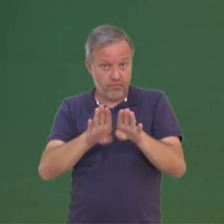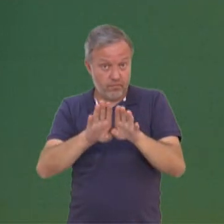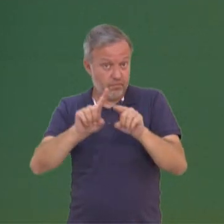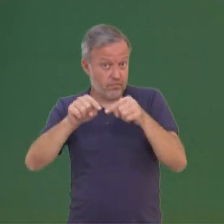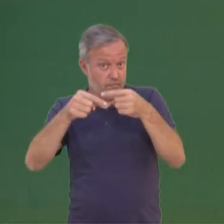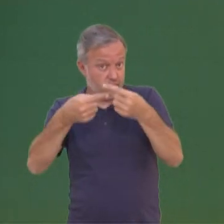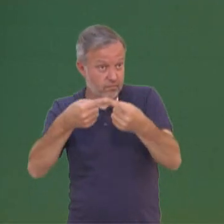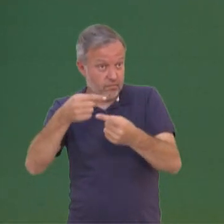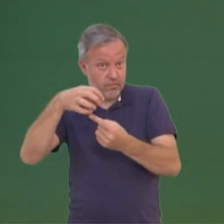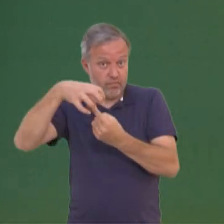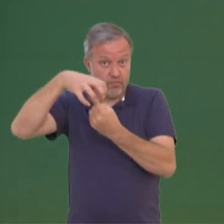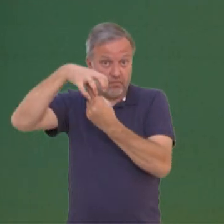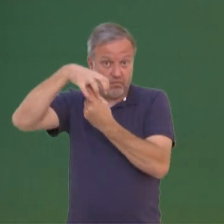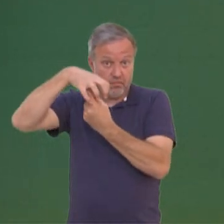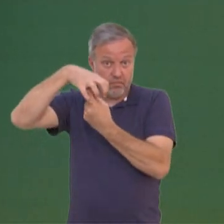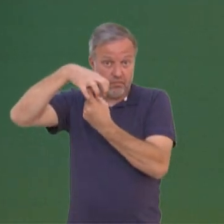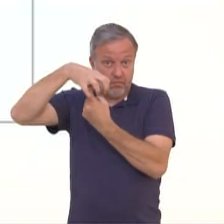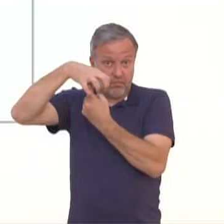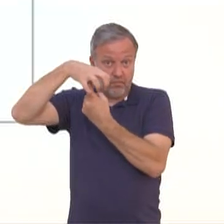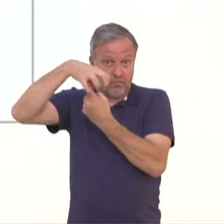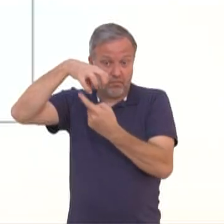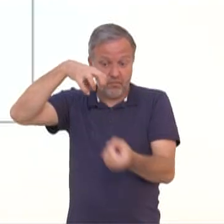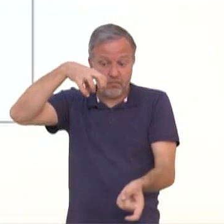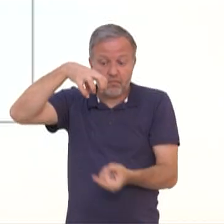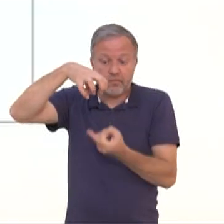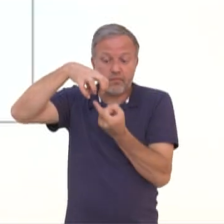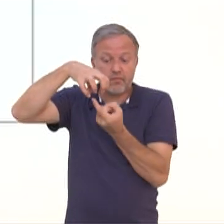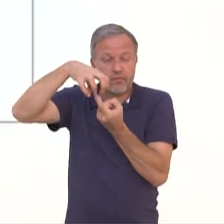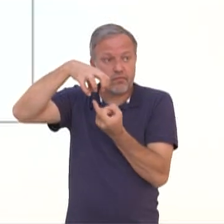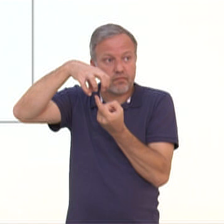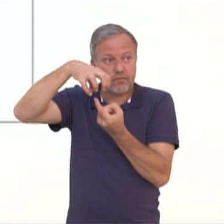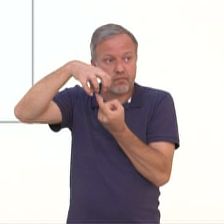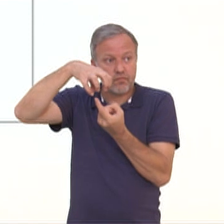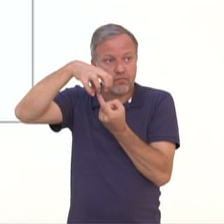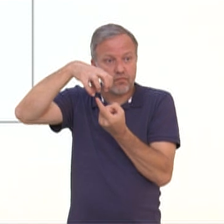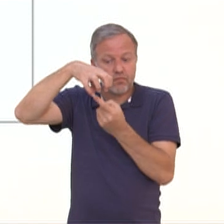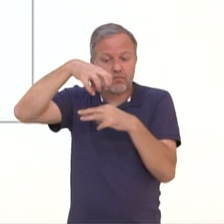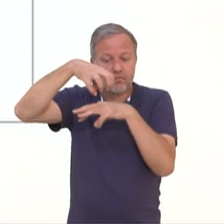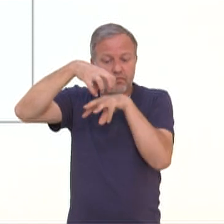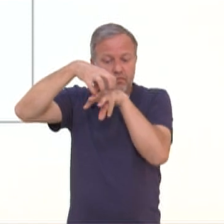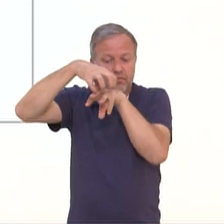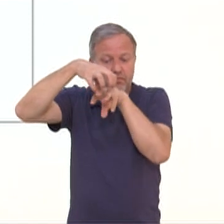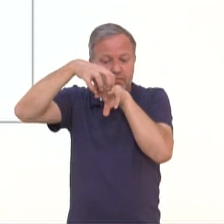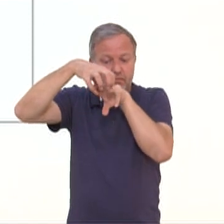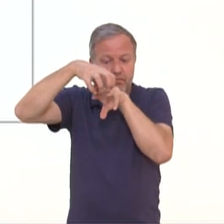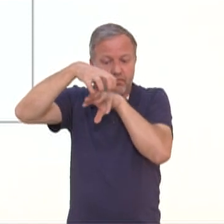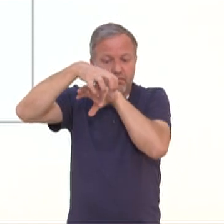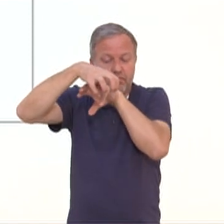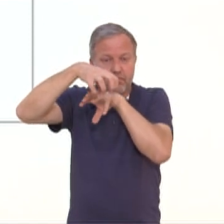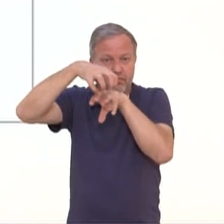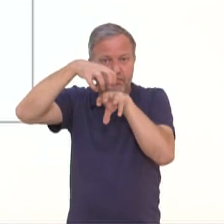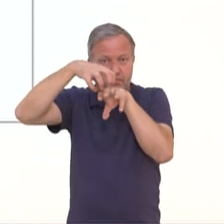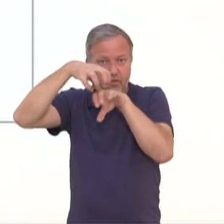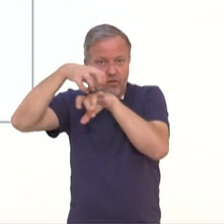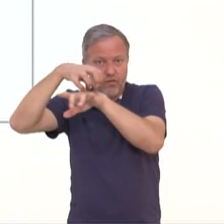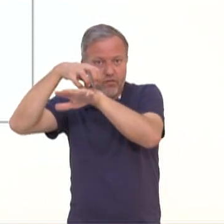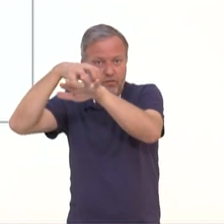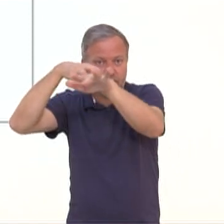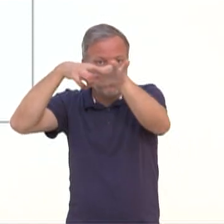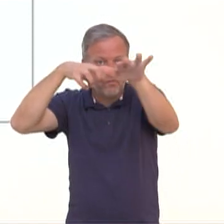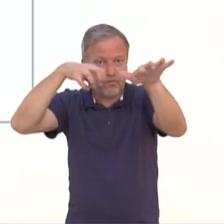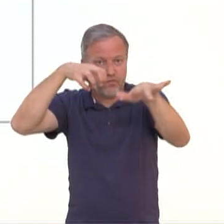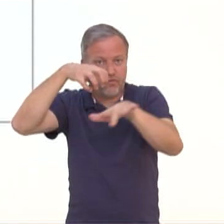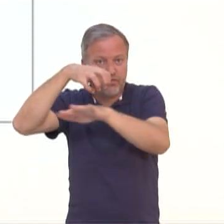cogumelos. E embaixo do chapéu do cogumelo, nessa abertura que tem aqui, é onde ficam os esporos que o vento carrega.